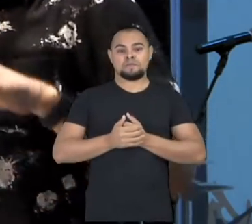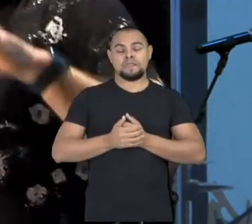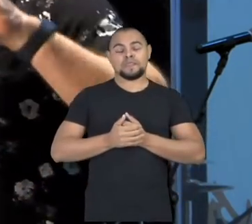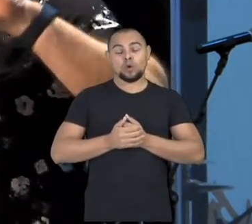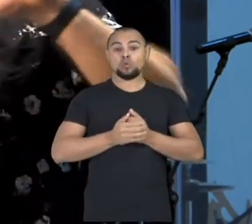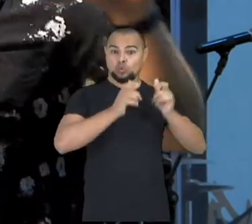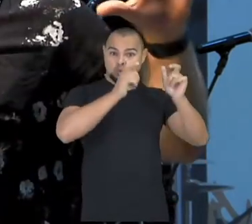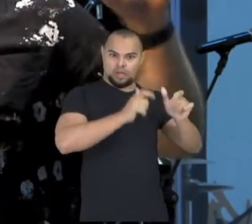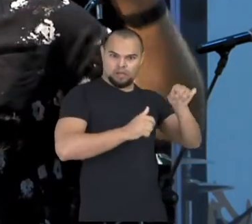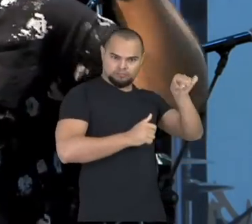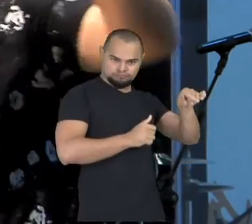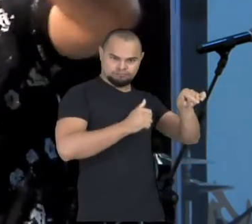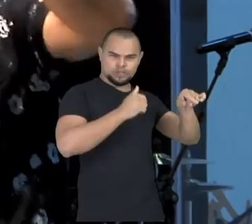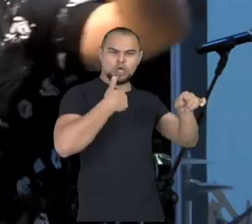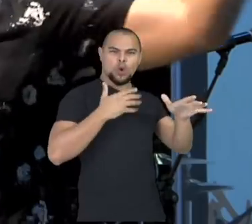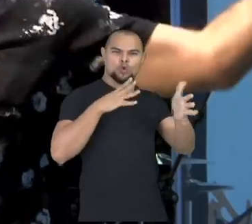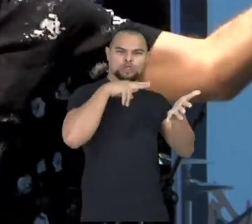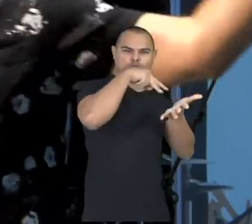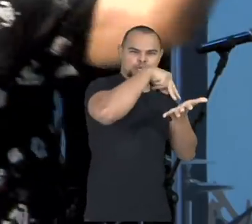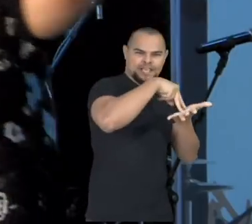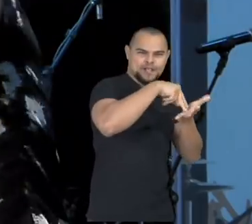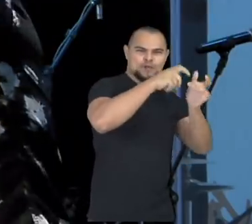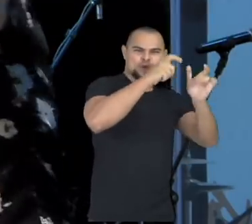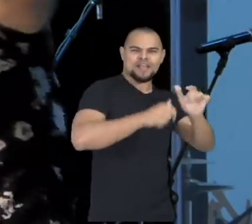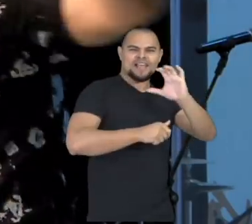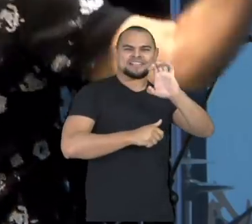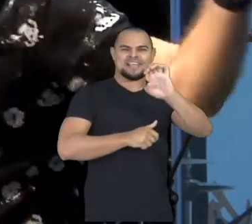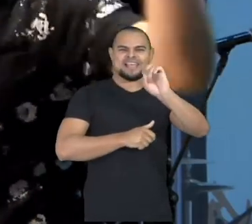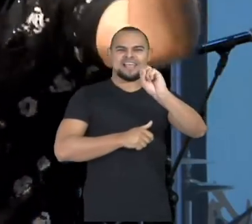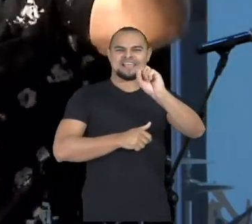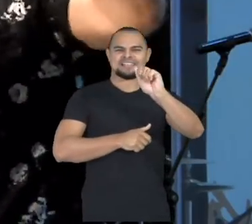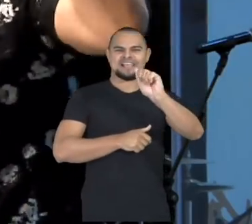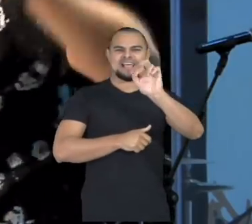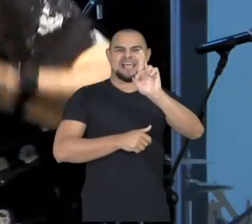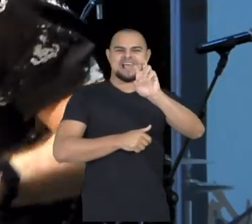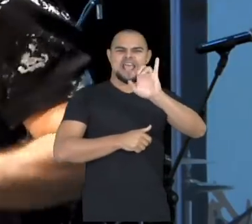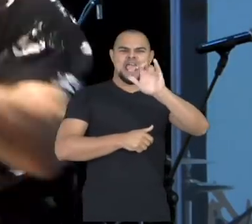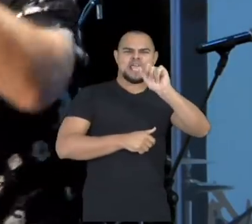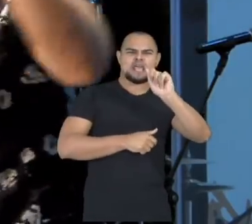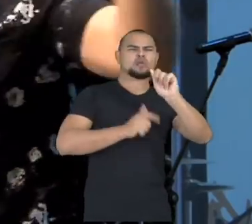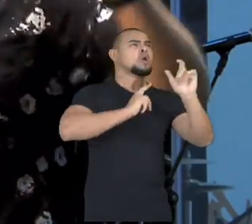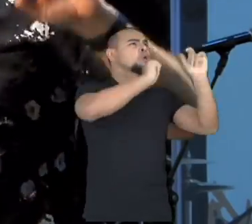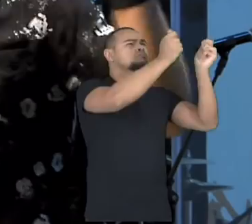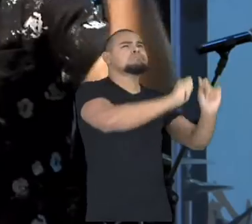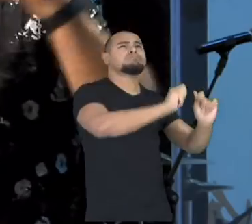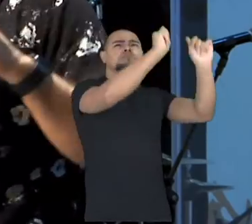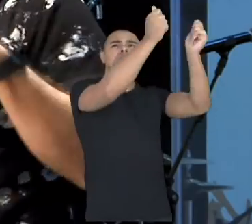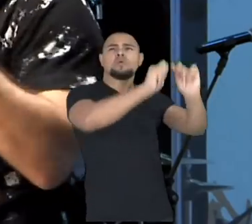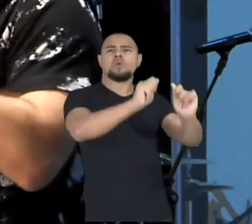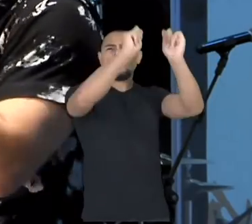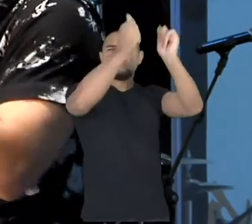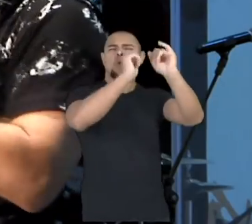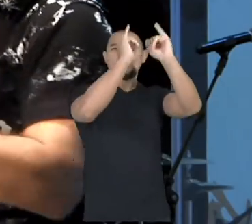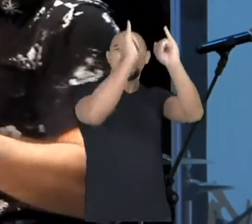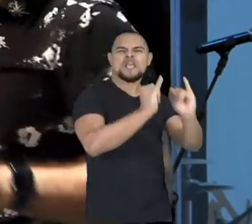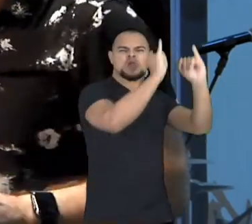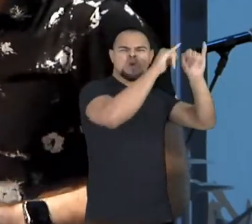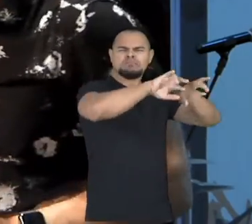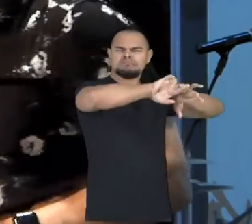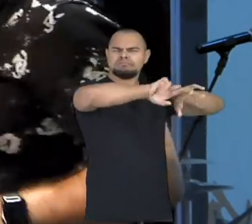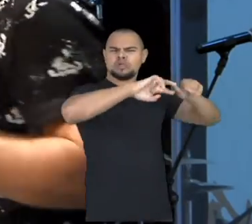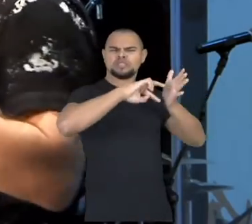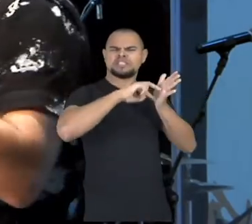lugar, em Cesareia de Filipe, naquele grande paredão, com vários deuses esculpidos, né, e várias coisas que